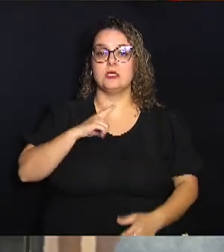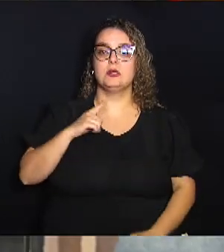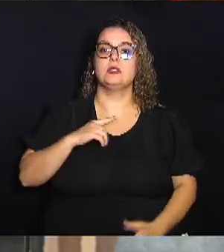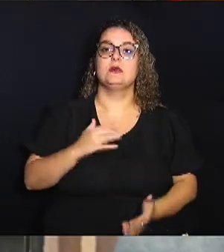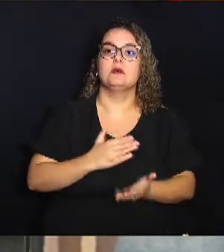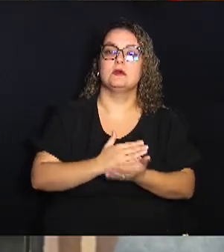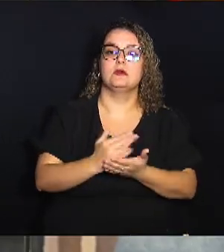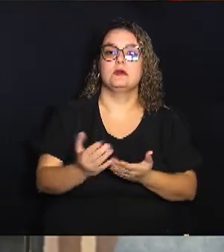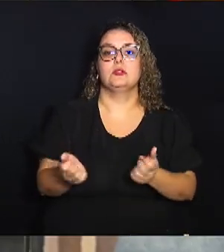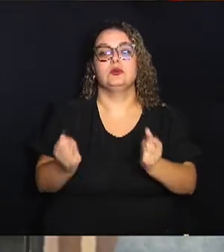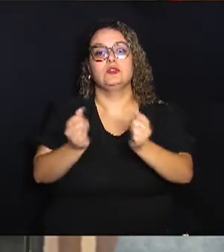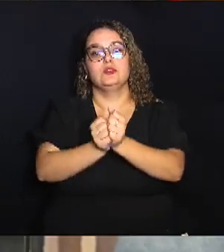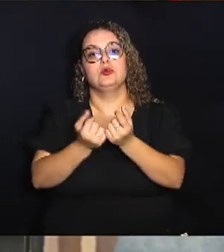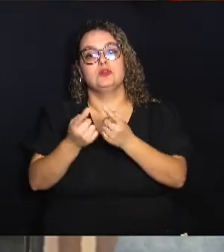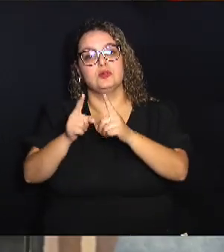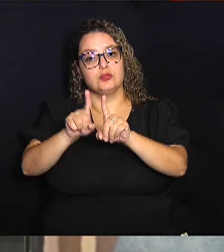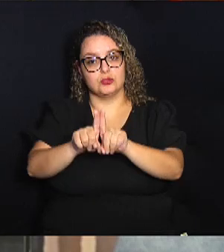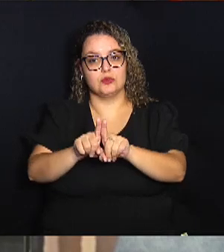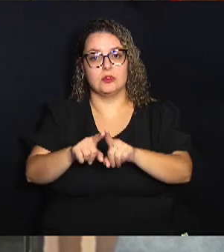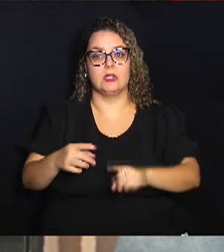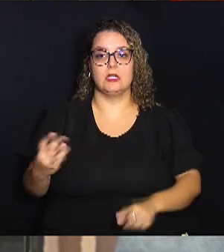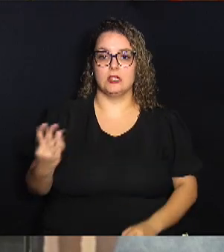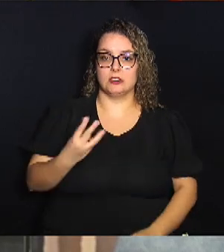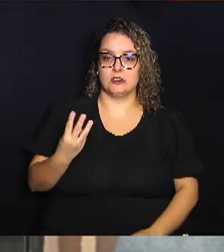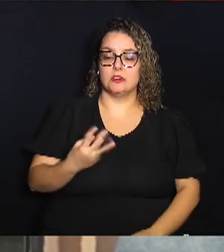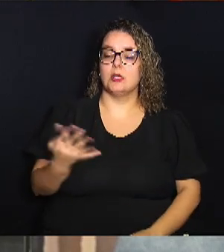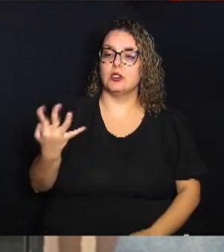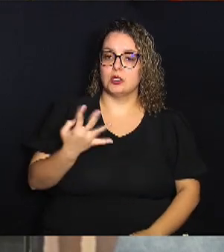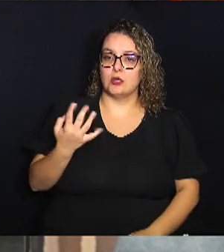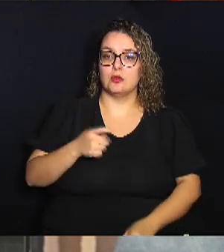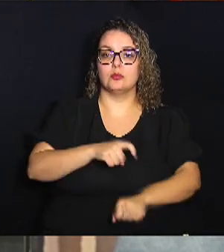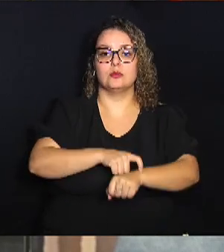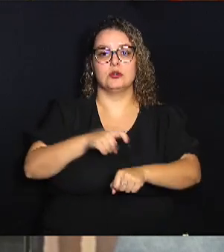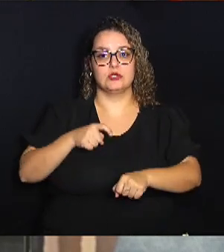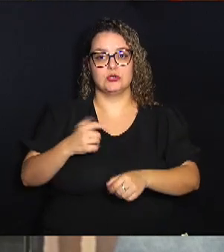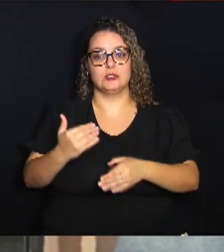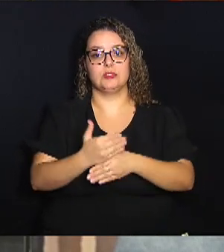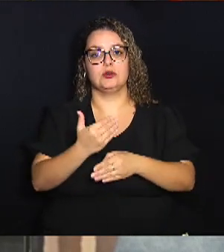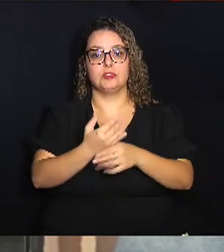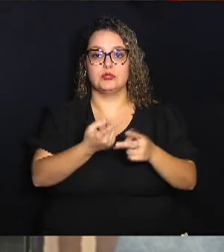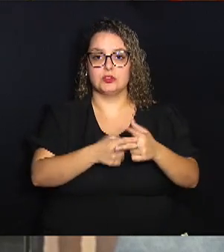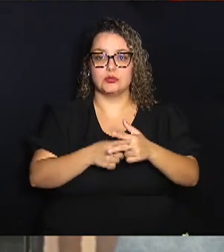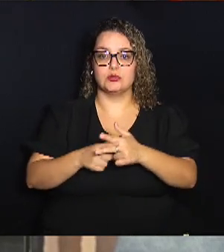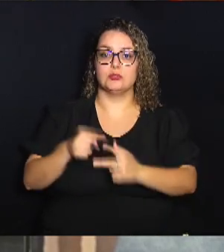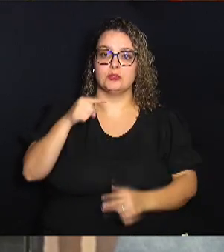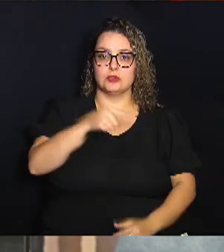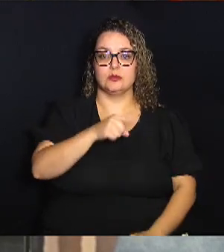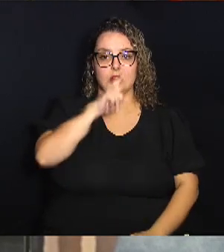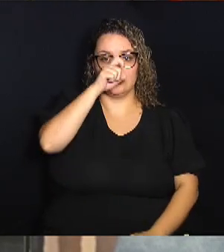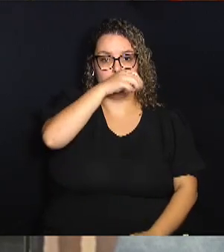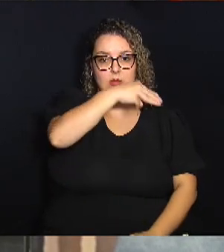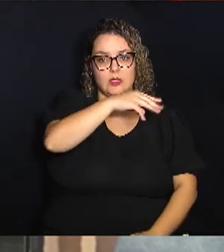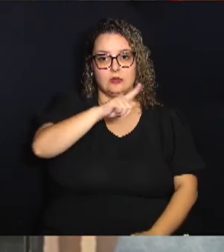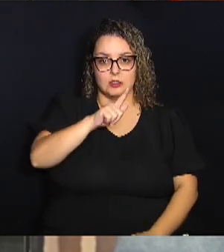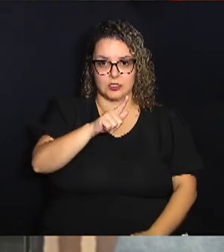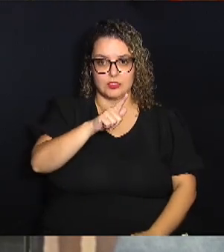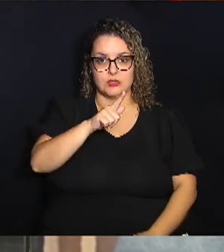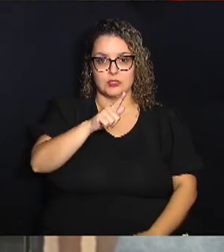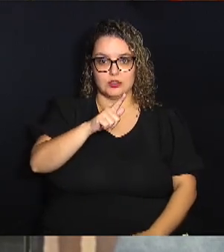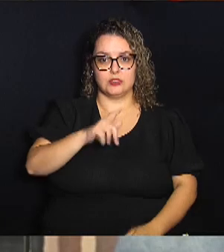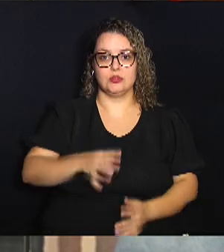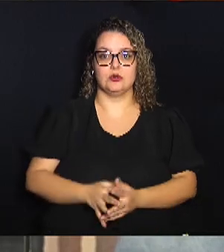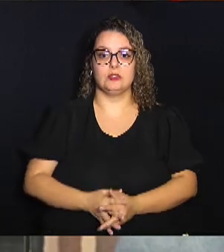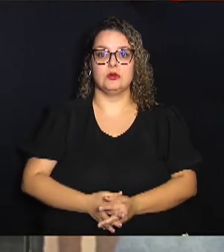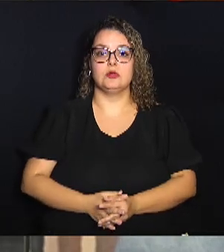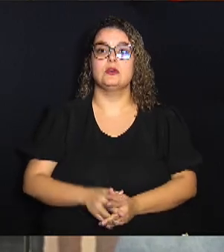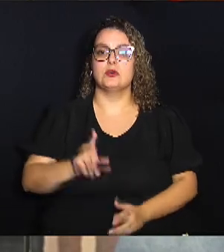início simultaneamente a terceira e a quarta fase aí das obras lá do Hospital Mário Gatti, que